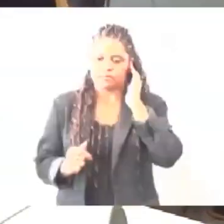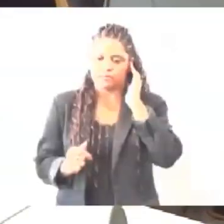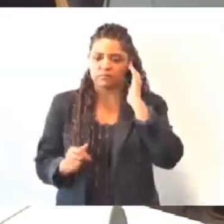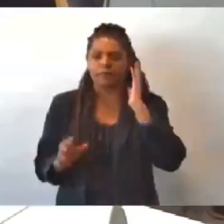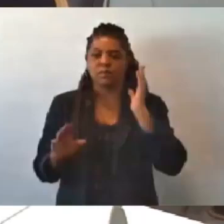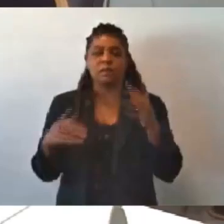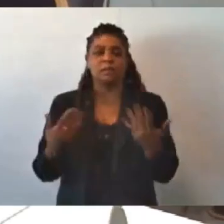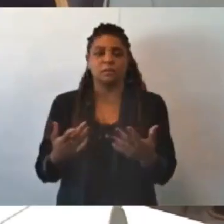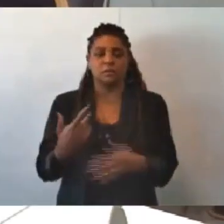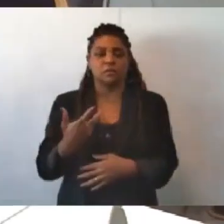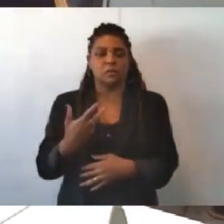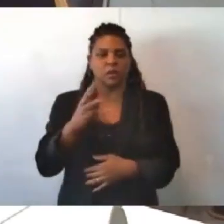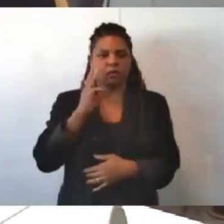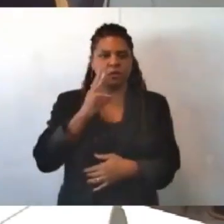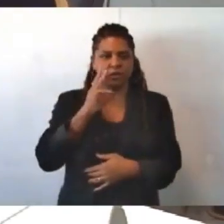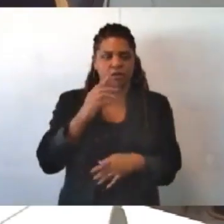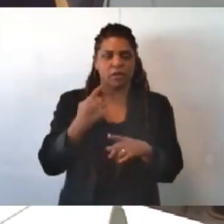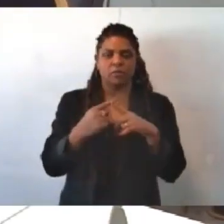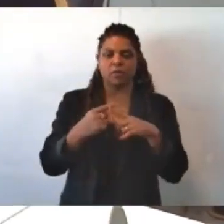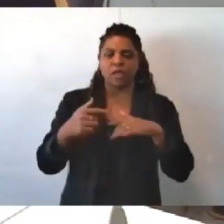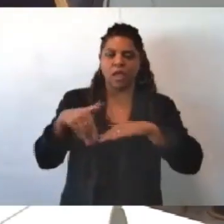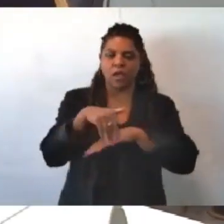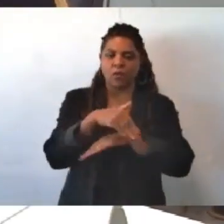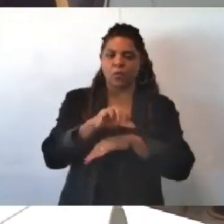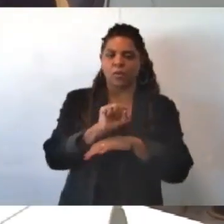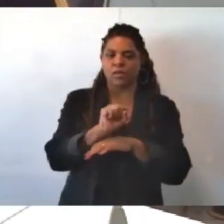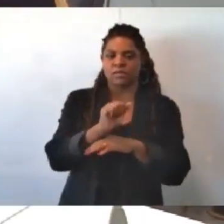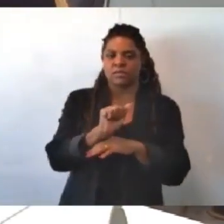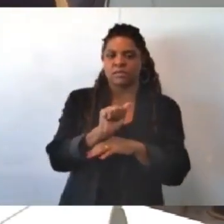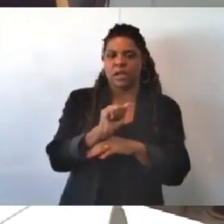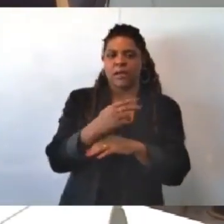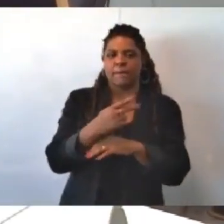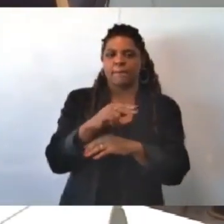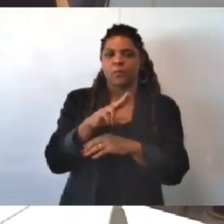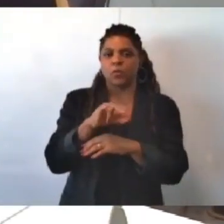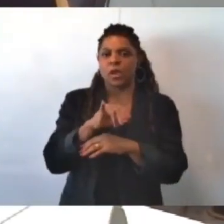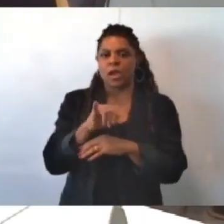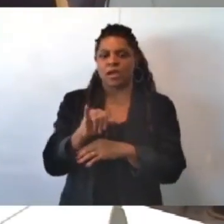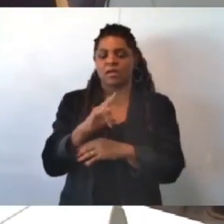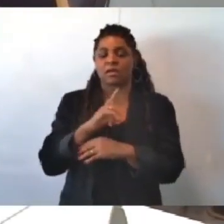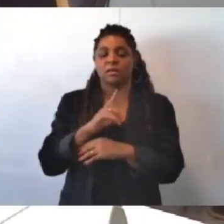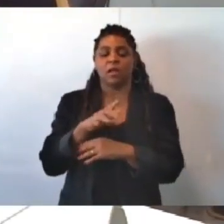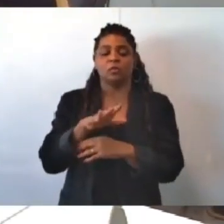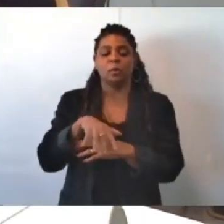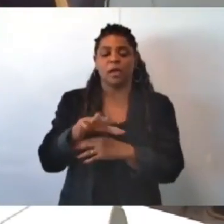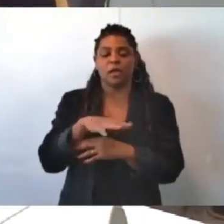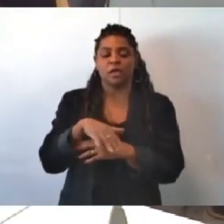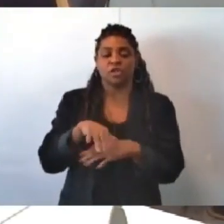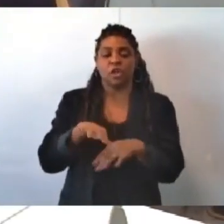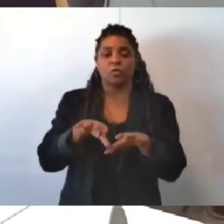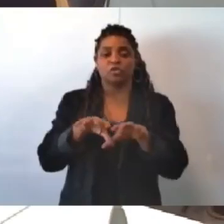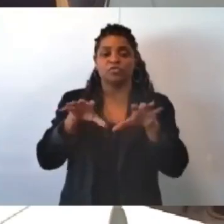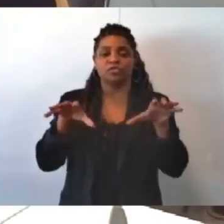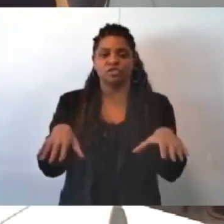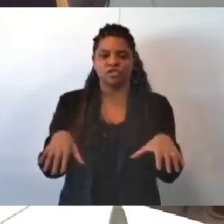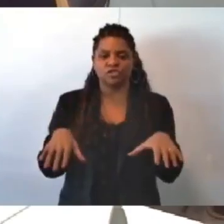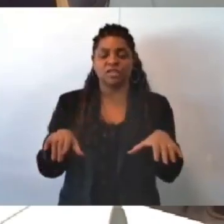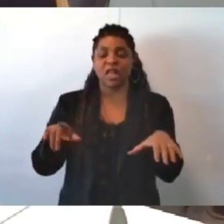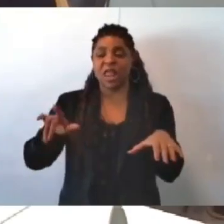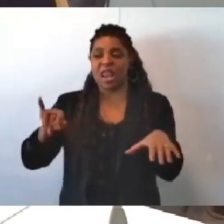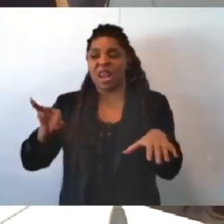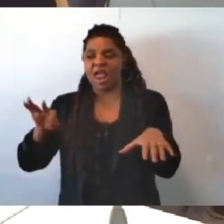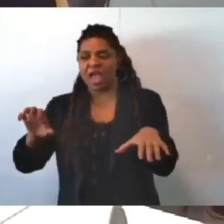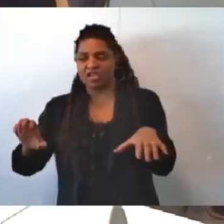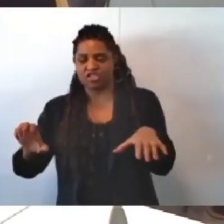porque a rua Sapucaí ela está numa região dividida por duas regionais, Regional Leste e Regional Centro-Sul, né, que a